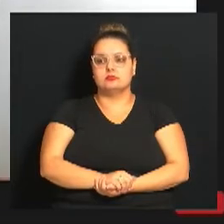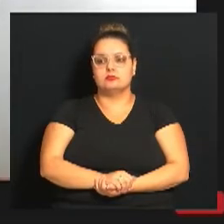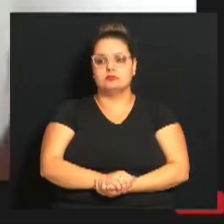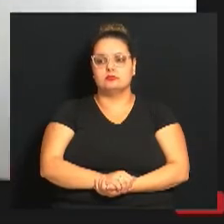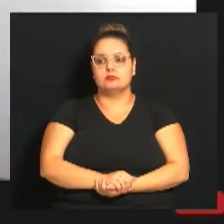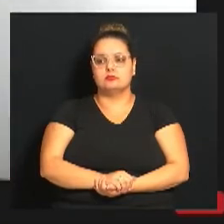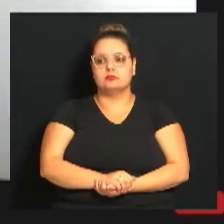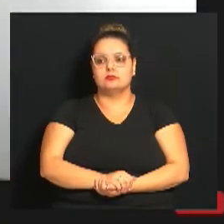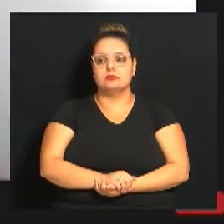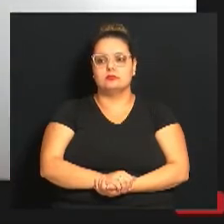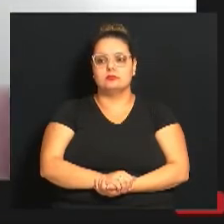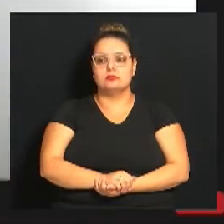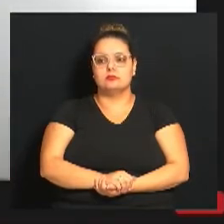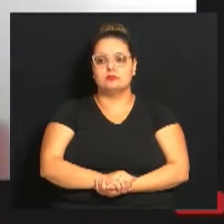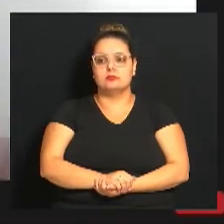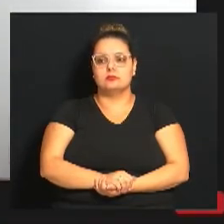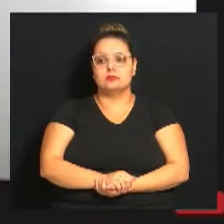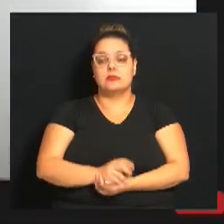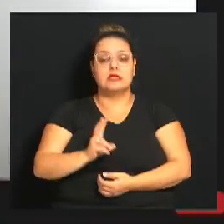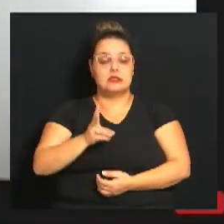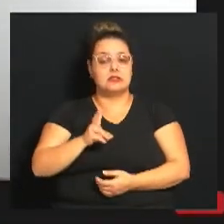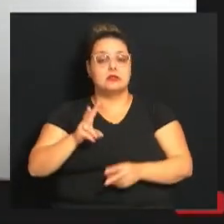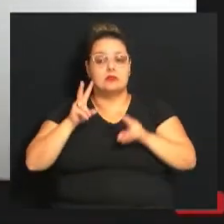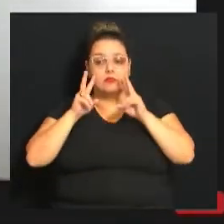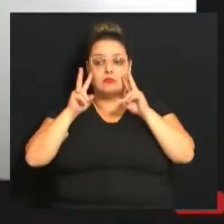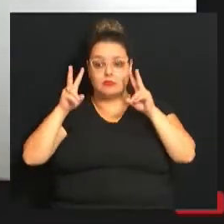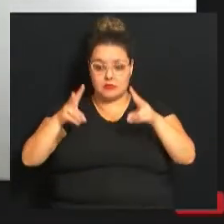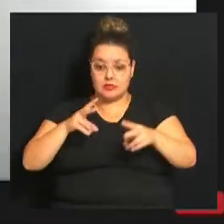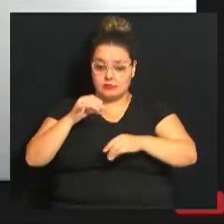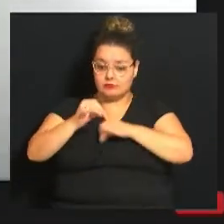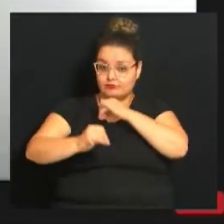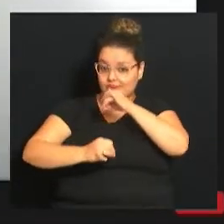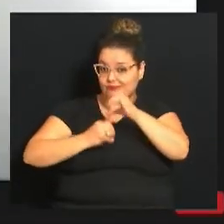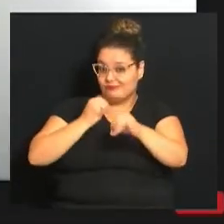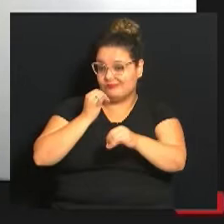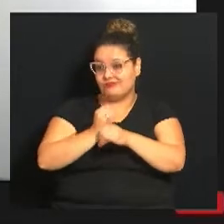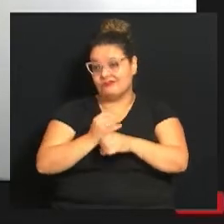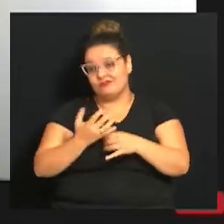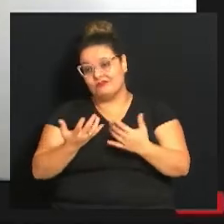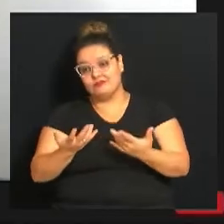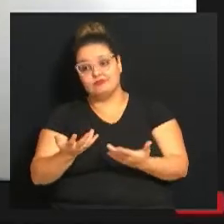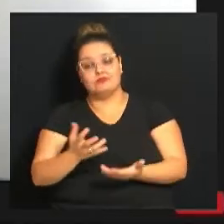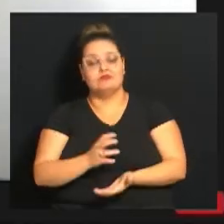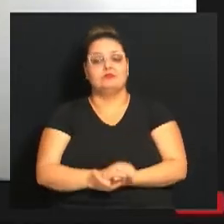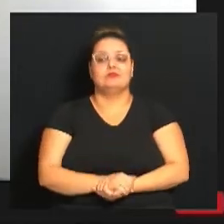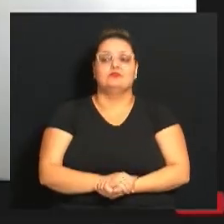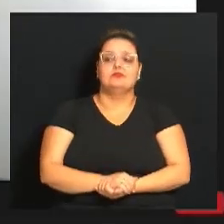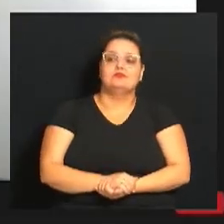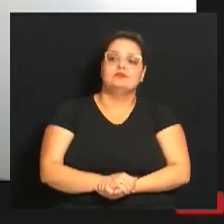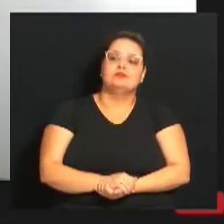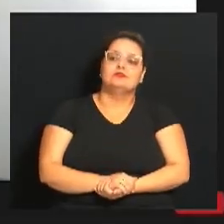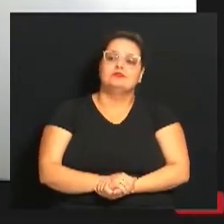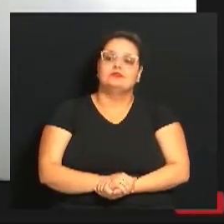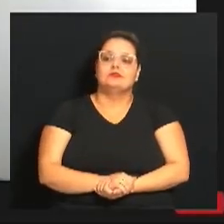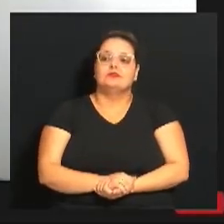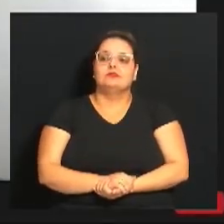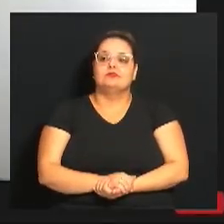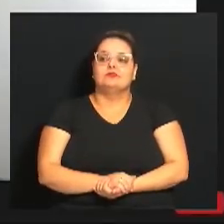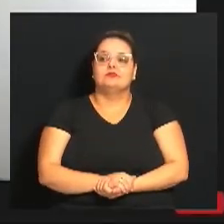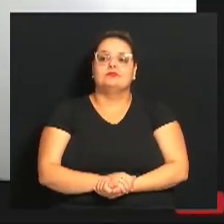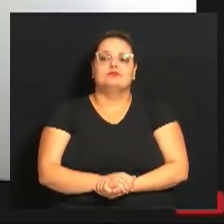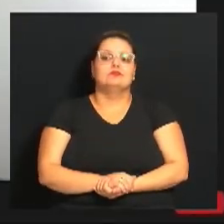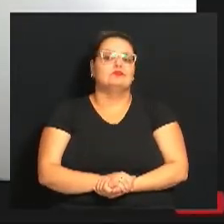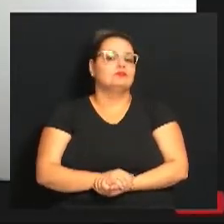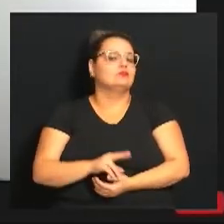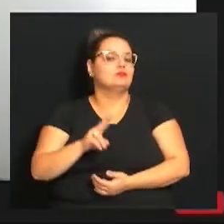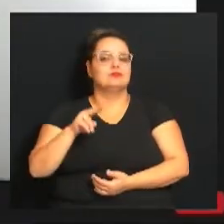de sempre olhar o digital como uma coisa meio... não vai ser nunca mais forte que o papel, e